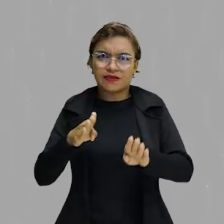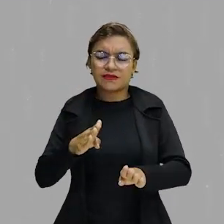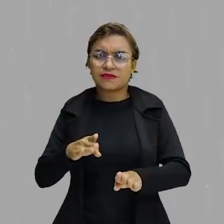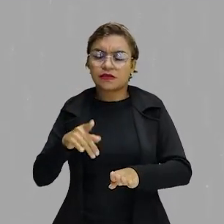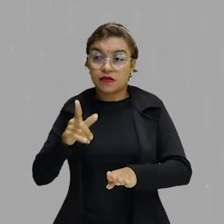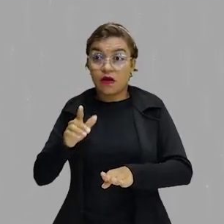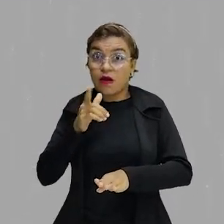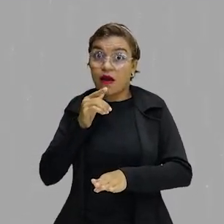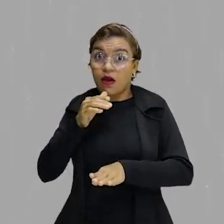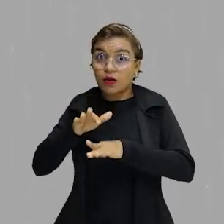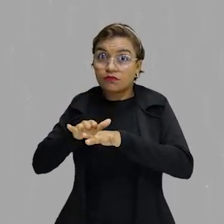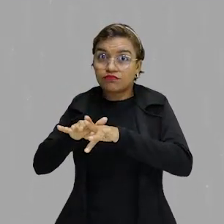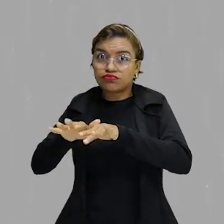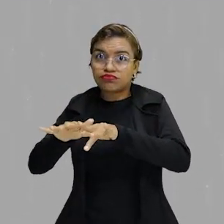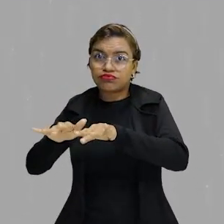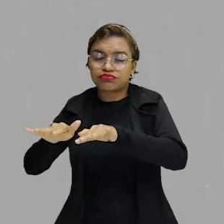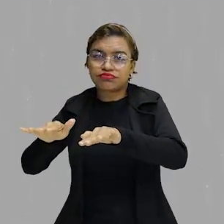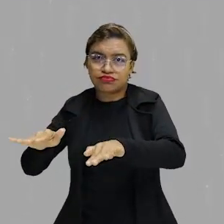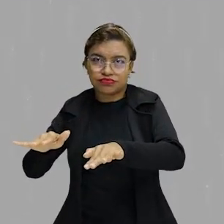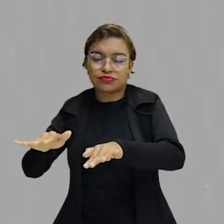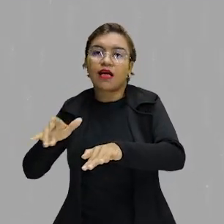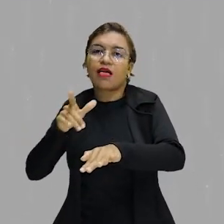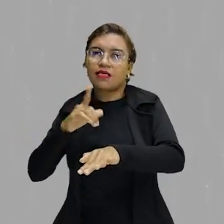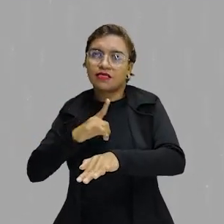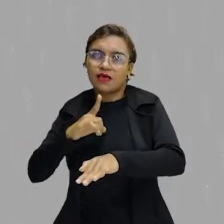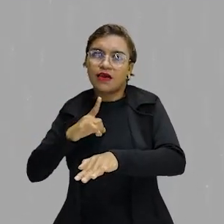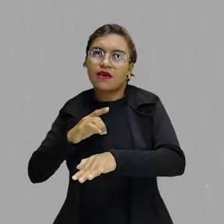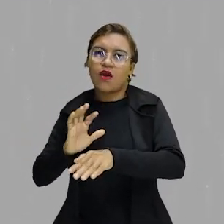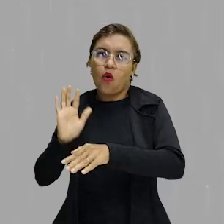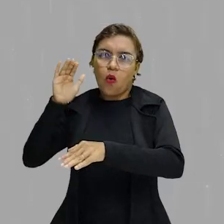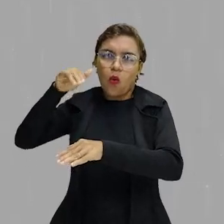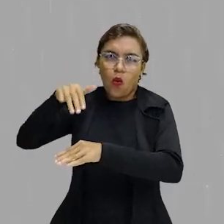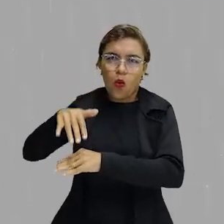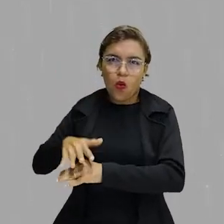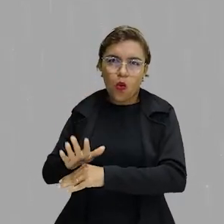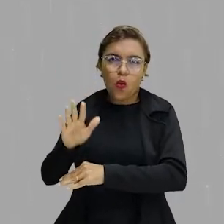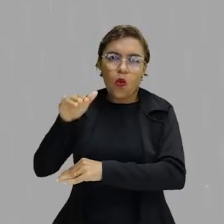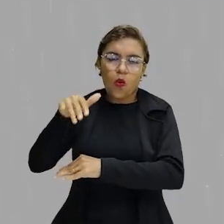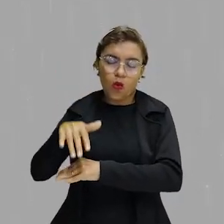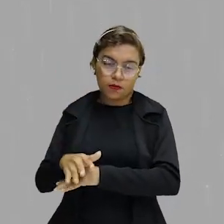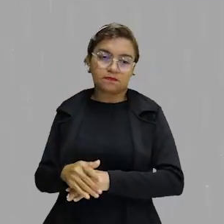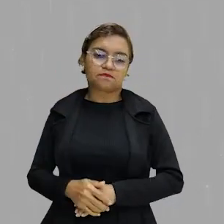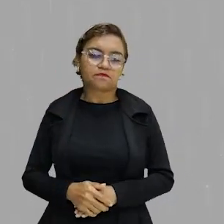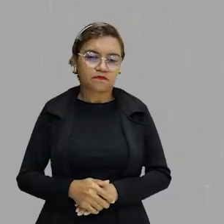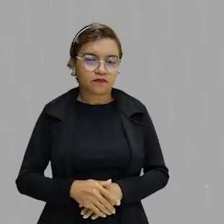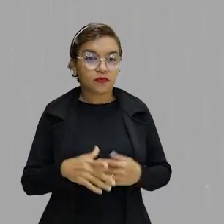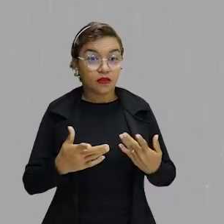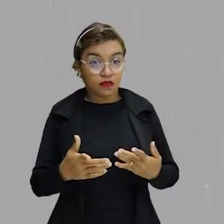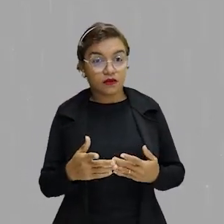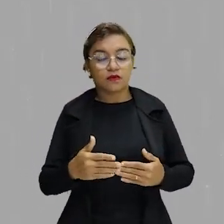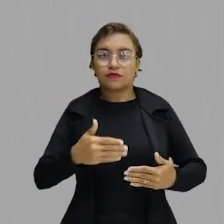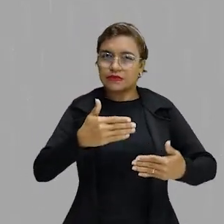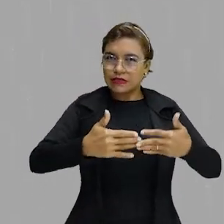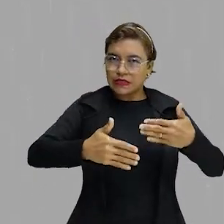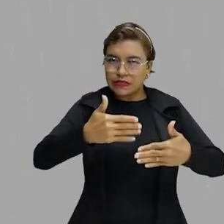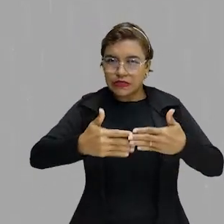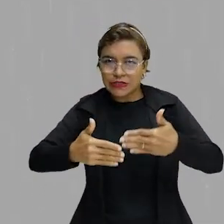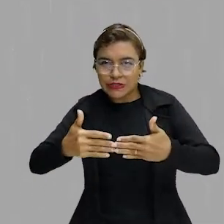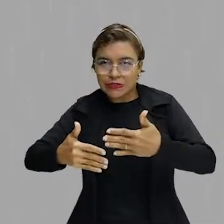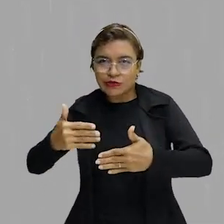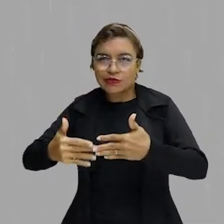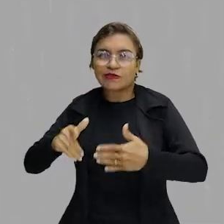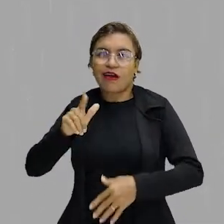para as áreas mais rasas, né? Formando aí essas grandes ondas. Beleza? Então aí, ó, tectonismo facinho de entender,